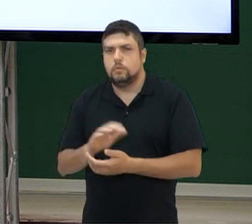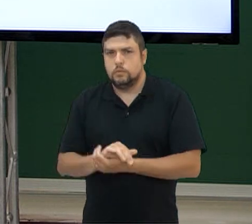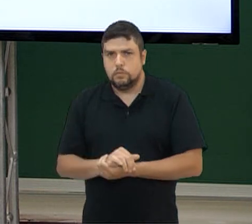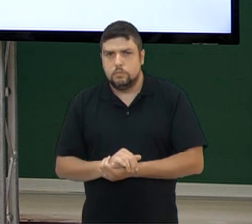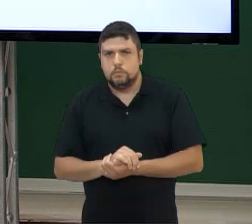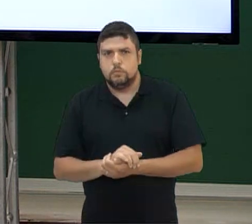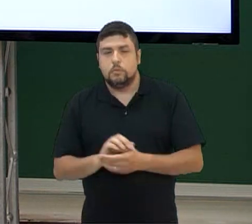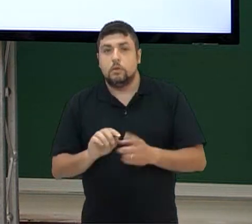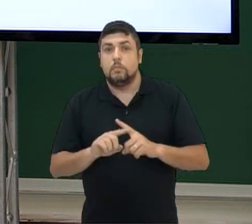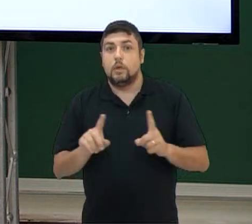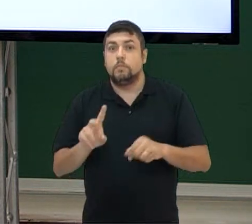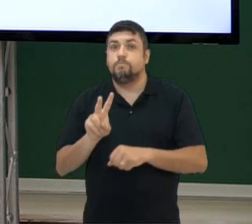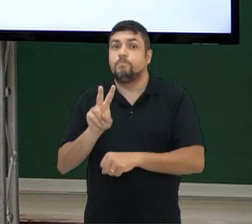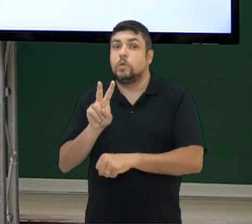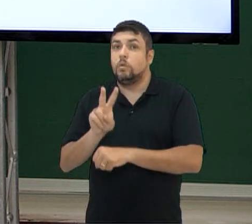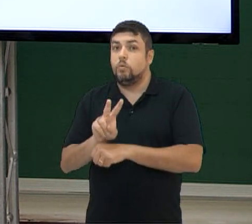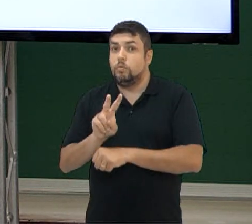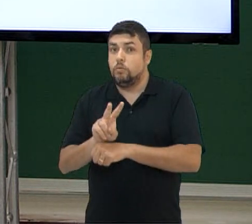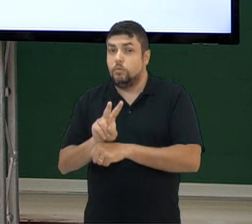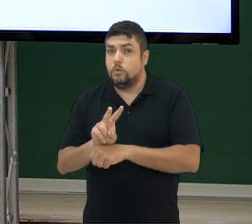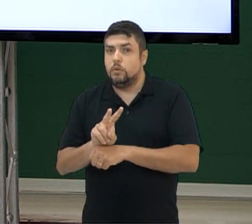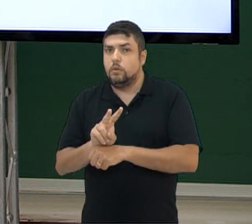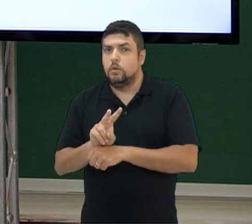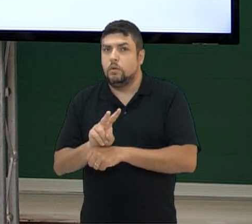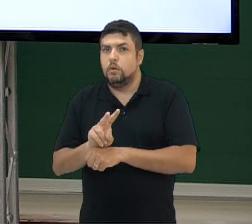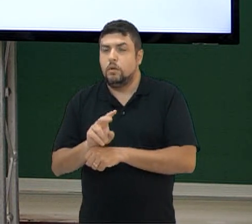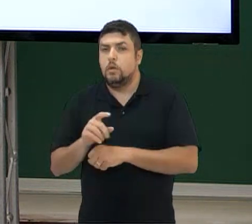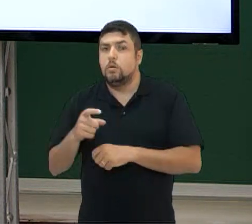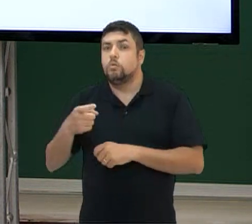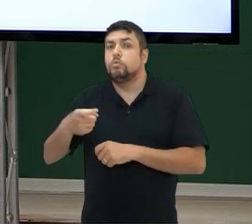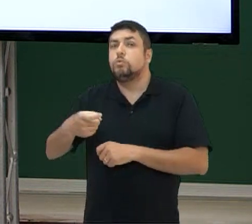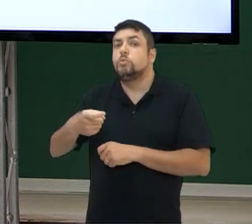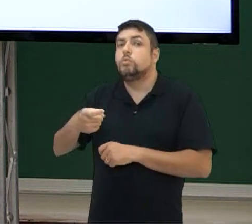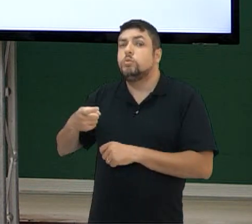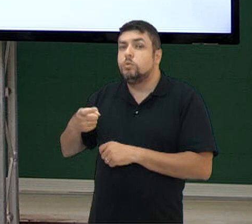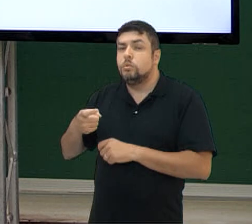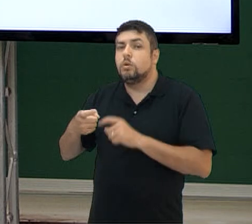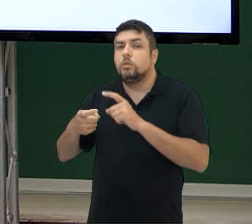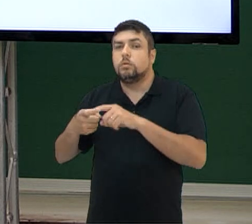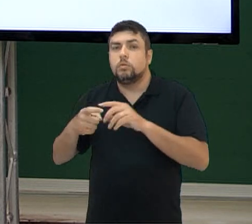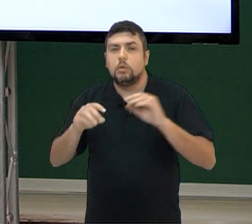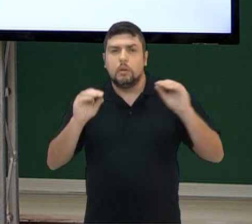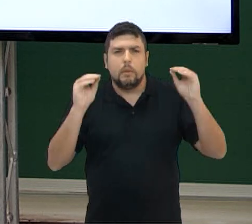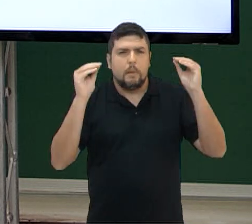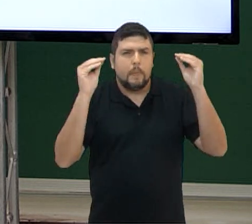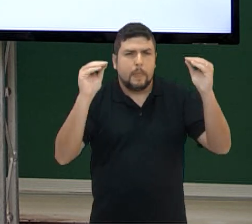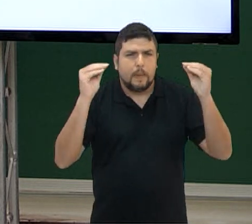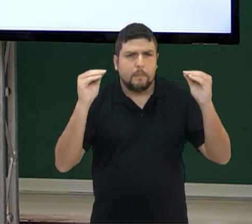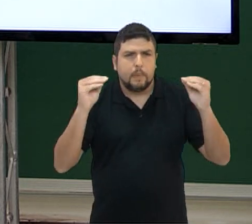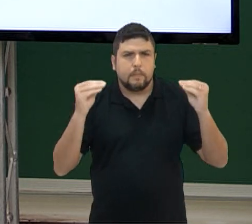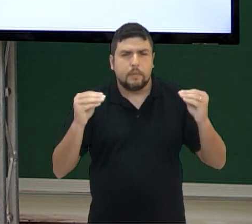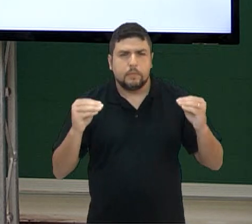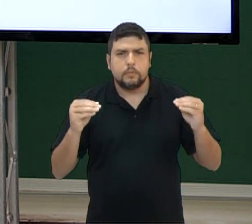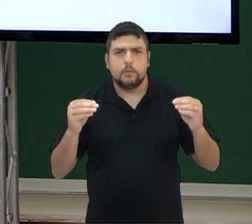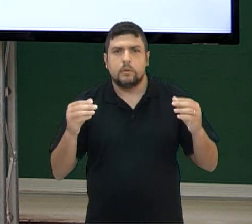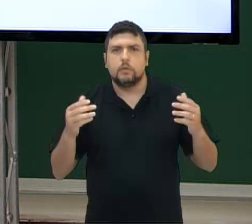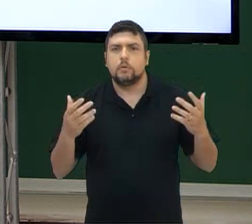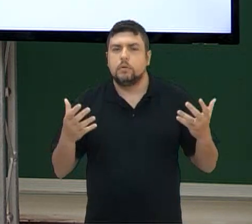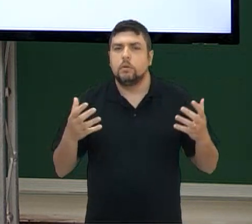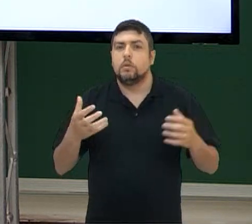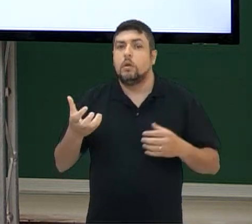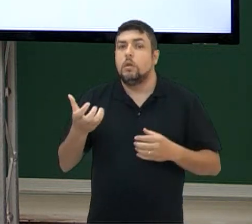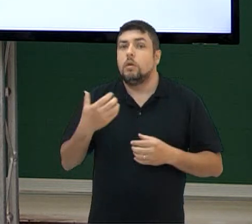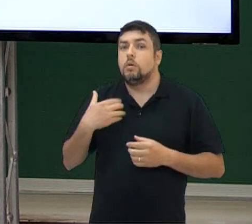Mas cuidado aonde você vai colocar o x, tá? A nossa incógnita é a medida